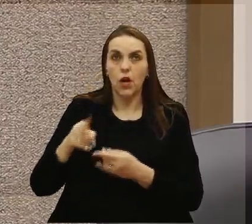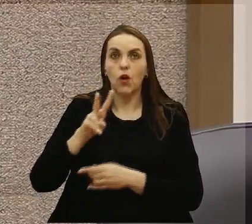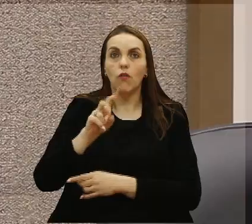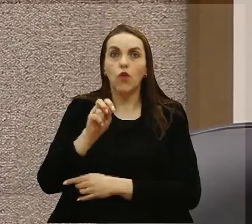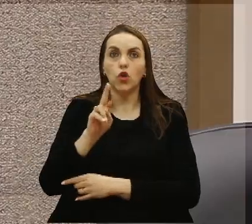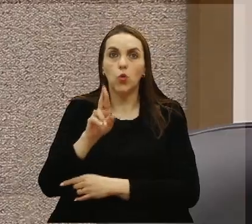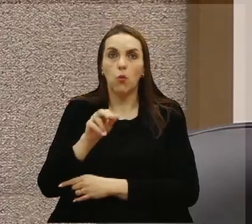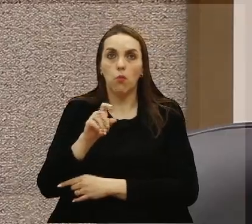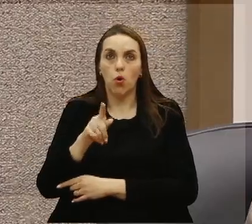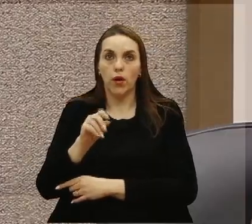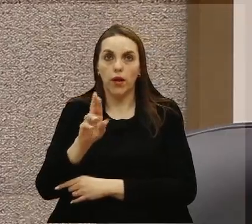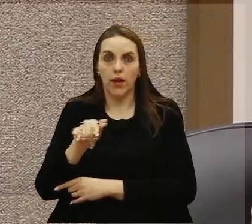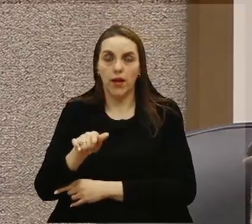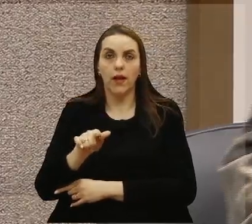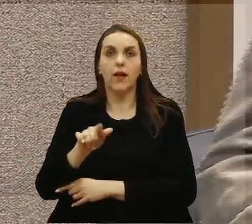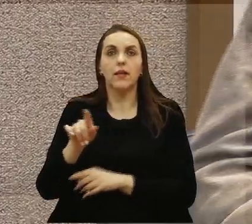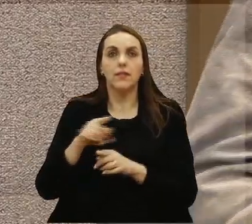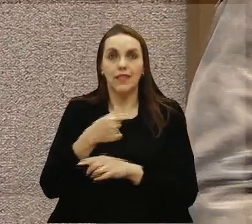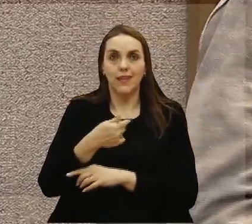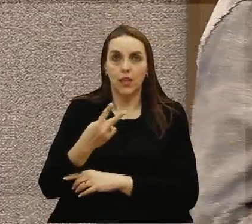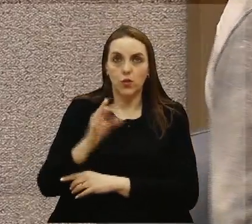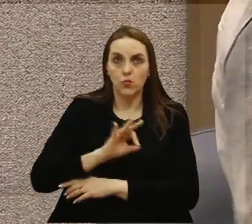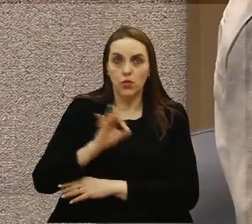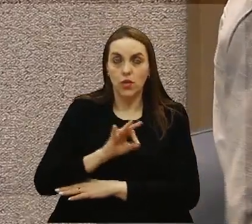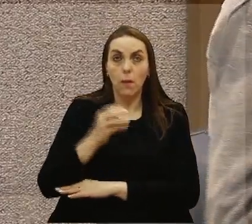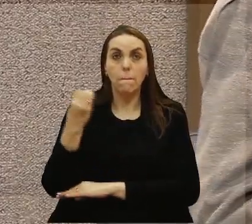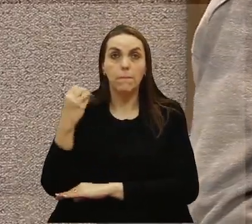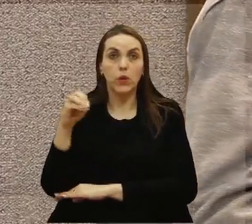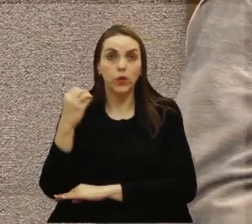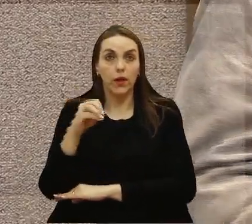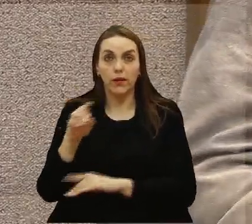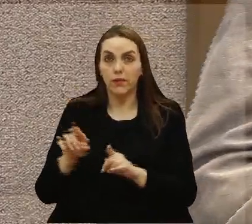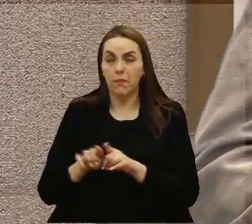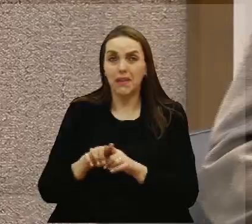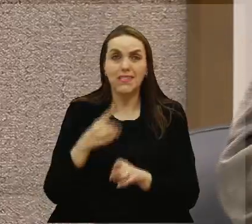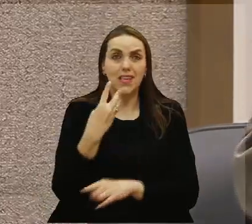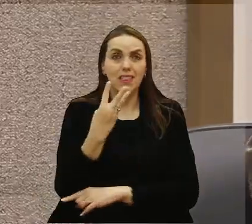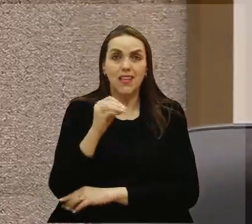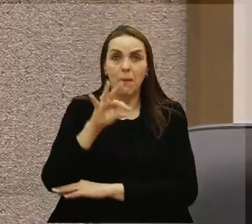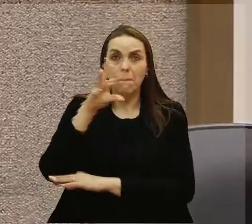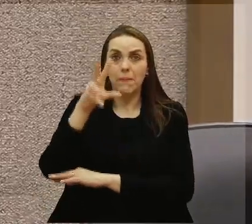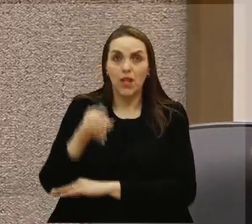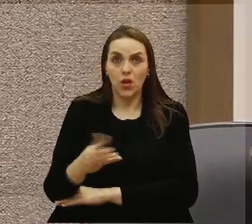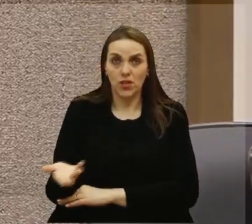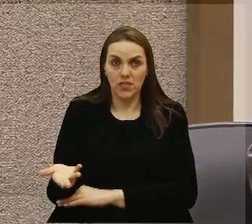Porto Alegre, no último ano, subsidiou mais de 130 milhões.